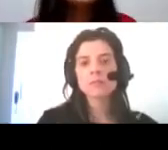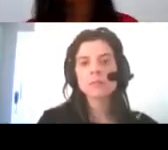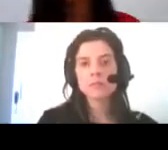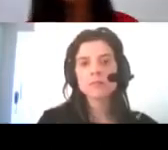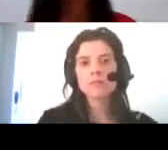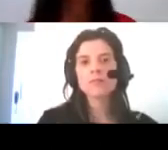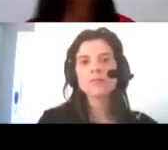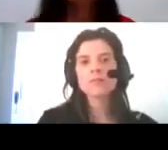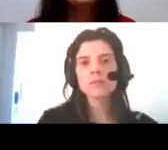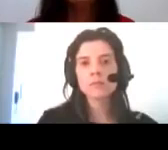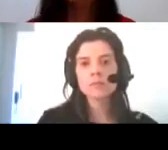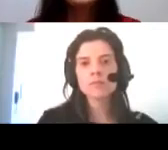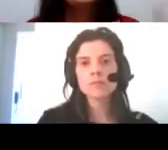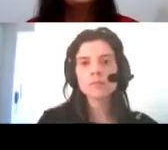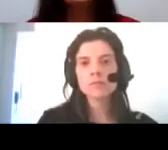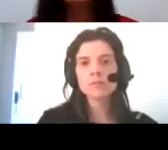tenham a ver com